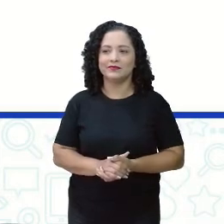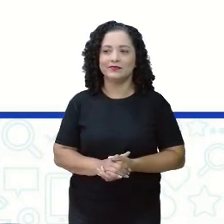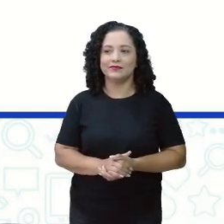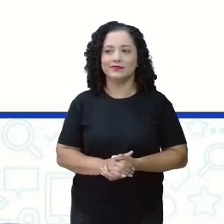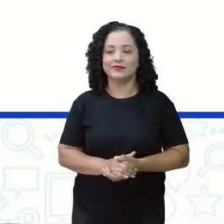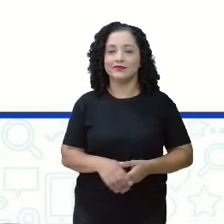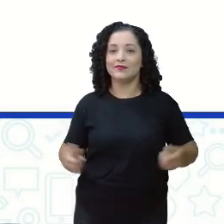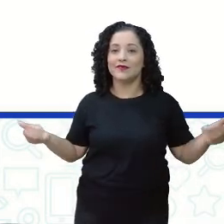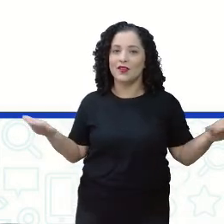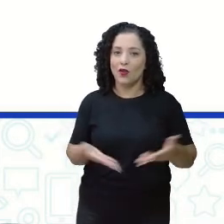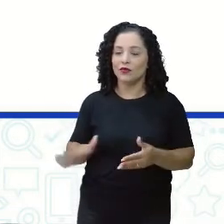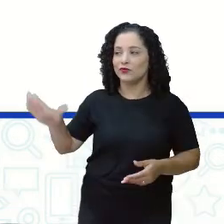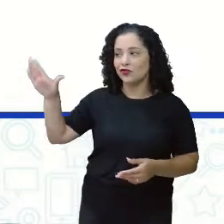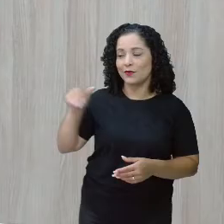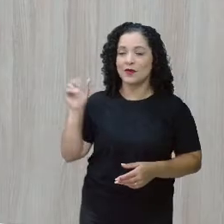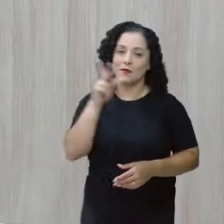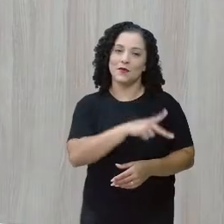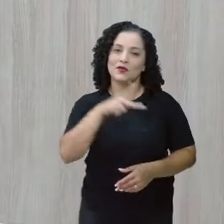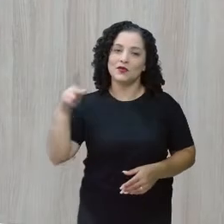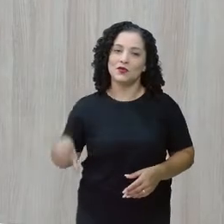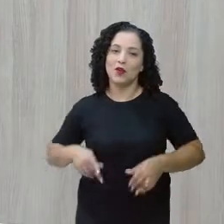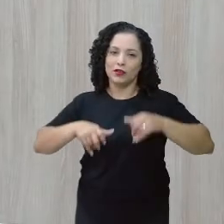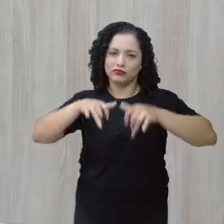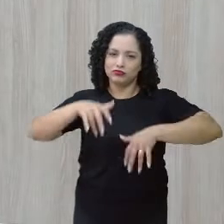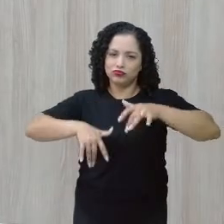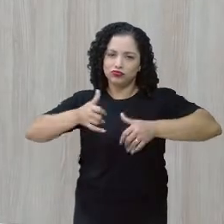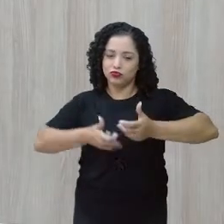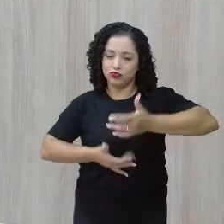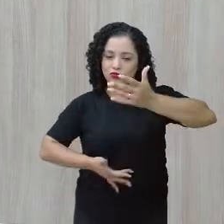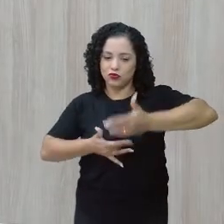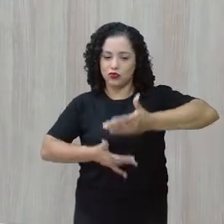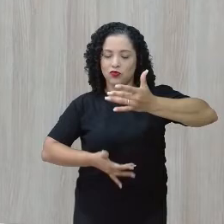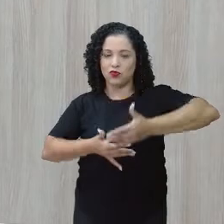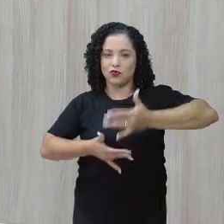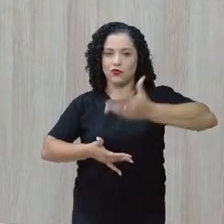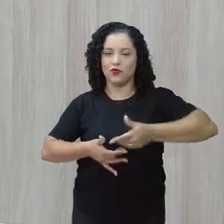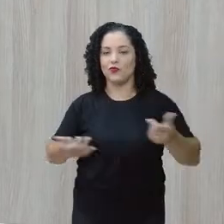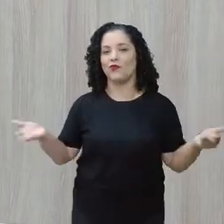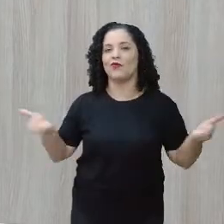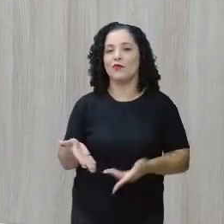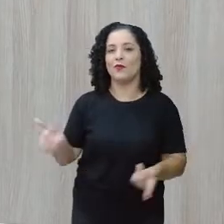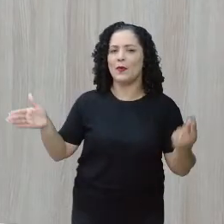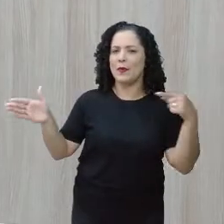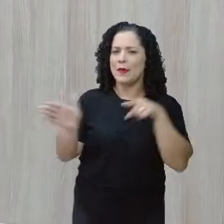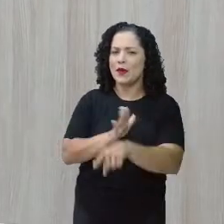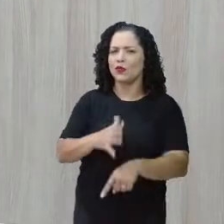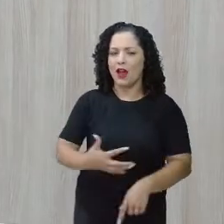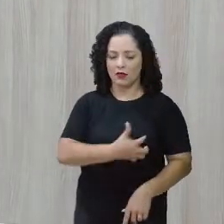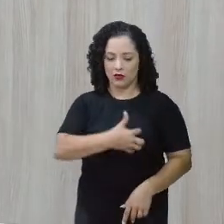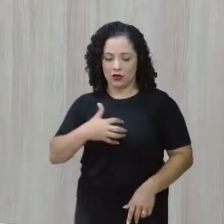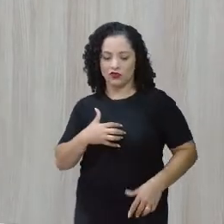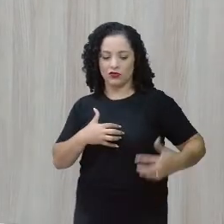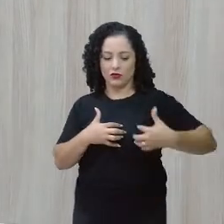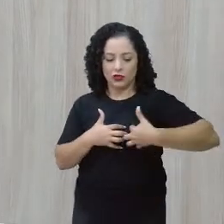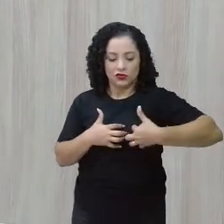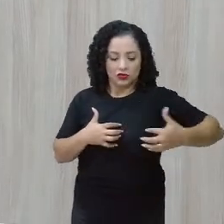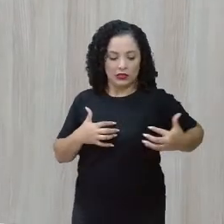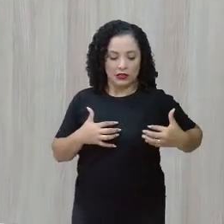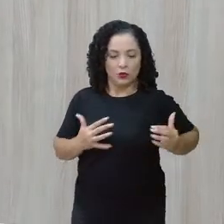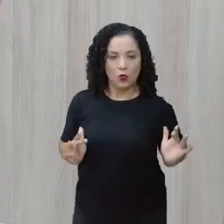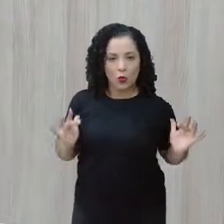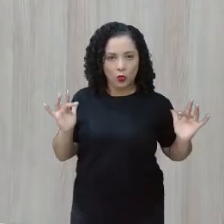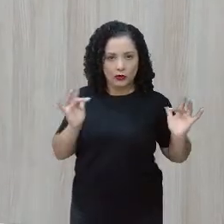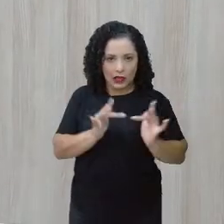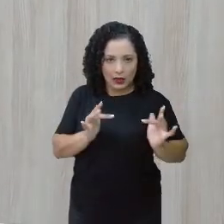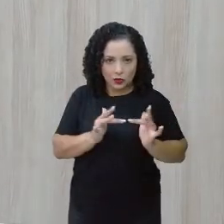E aí eu vou chamar mais uma vez a professora Cláudia. Estou fazendo aqui uma pergunta, professora. As câmaras do lado direito se comunicam com as câmaras do lado